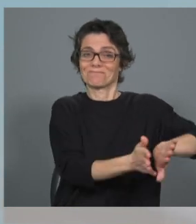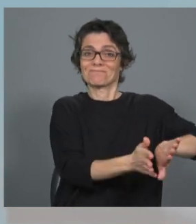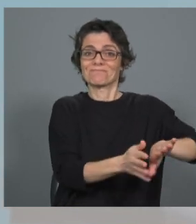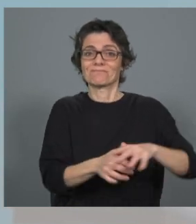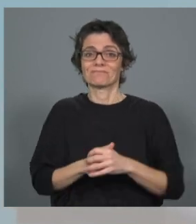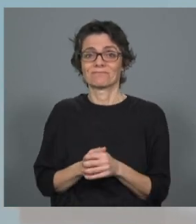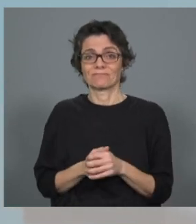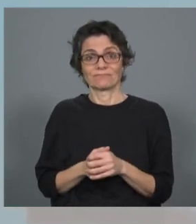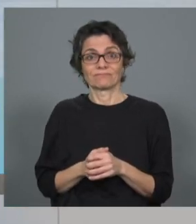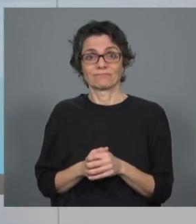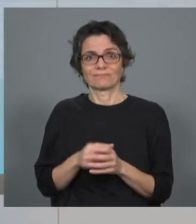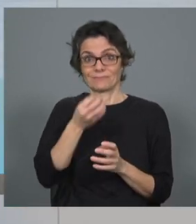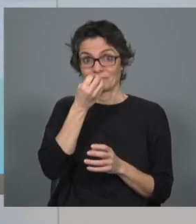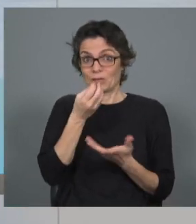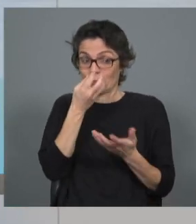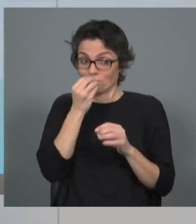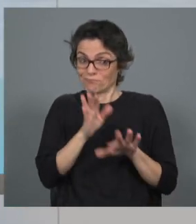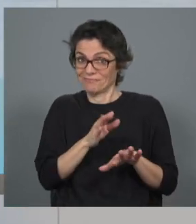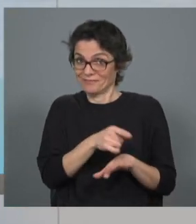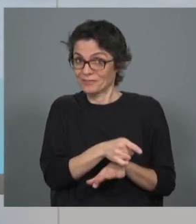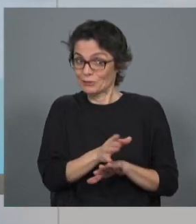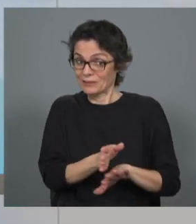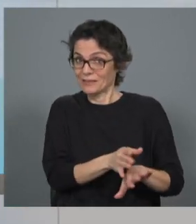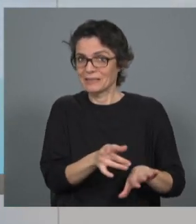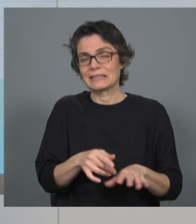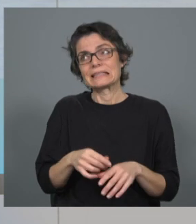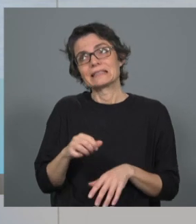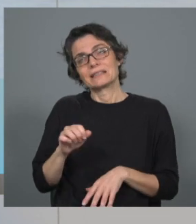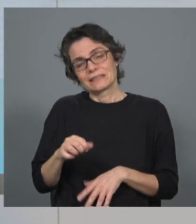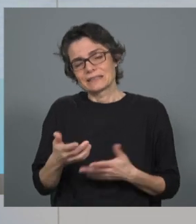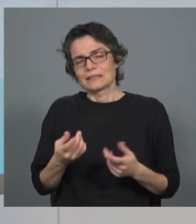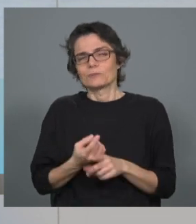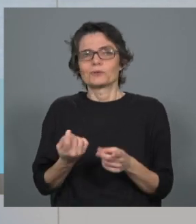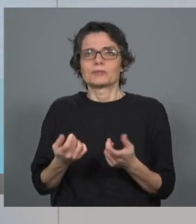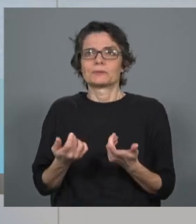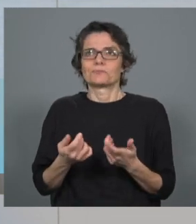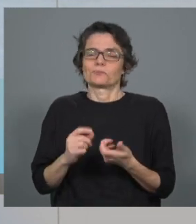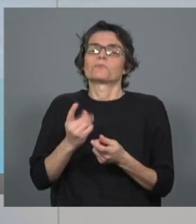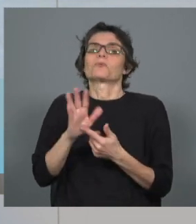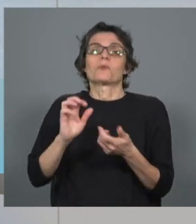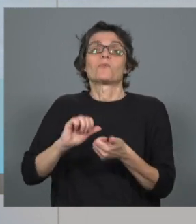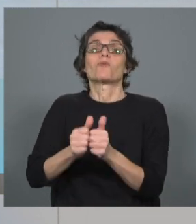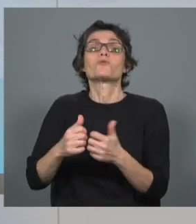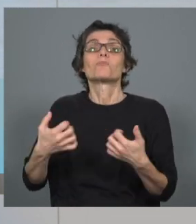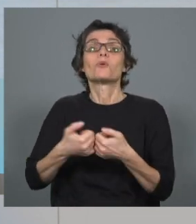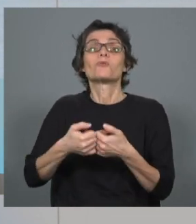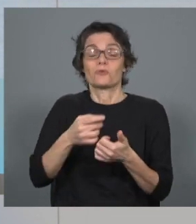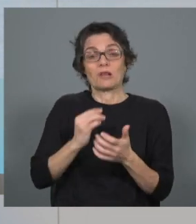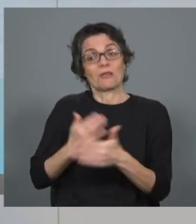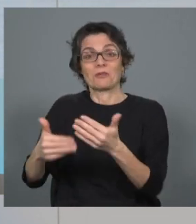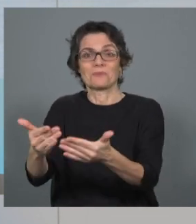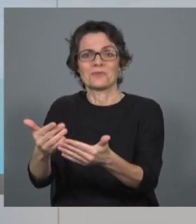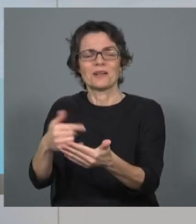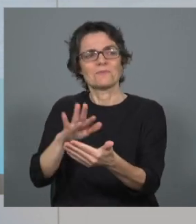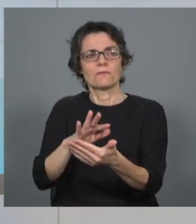dia-a-dia? Sim. Sim, devo dizer que sim. Não eram conciliáveis? O futsal era conciliável. Nada impede uma coisa